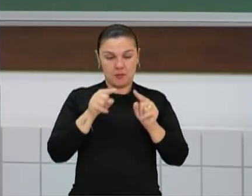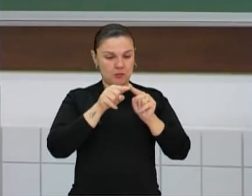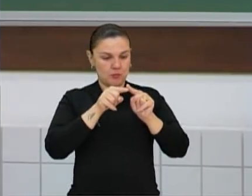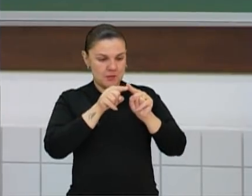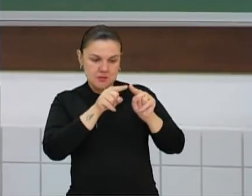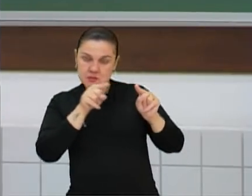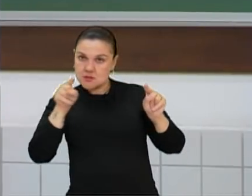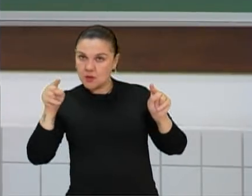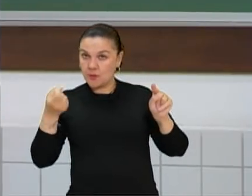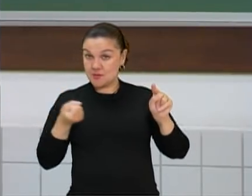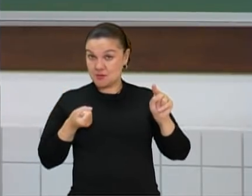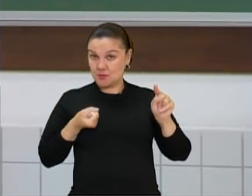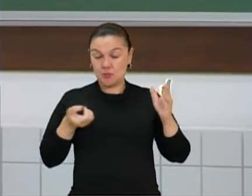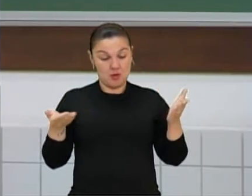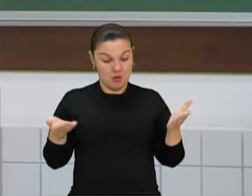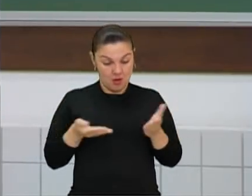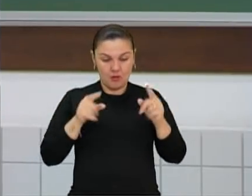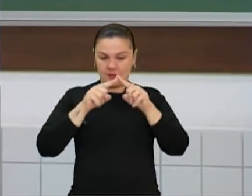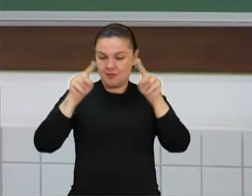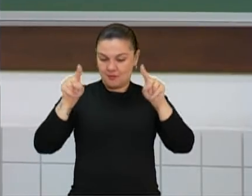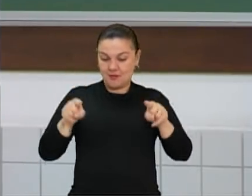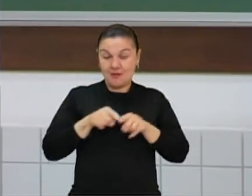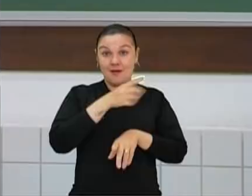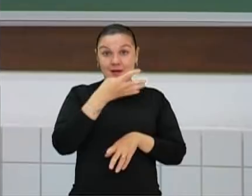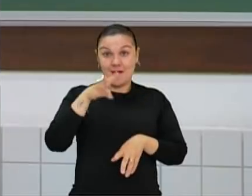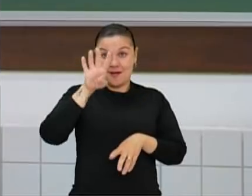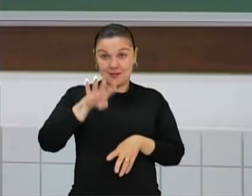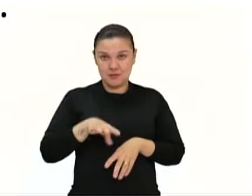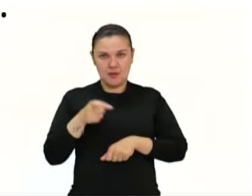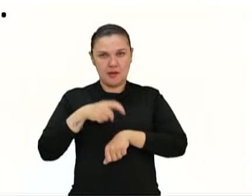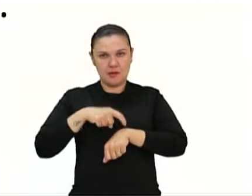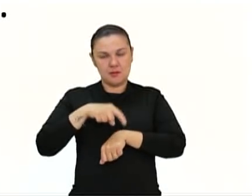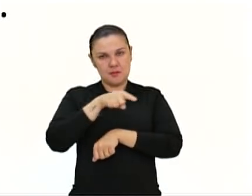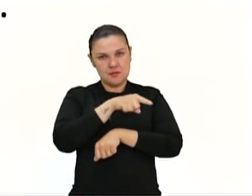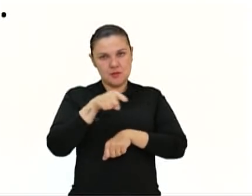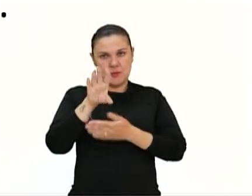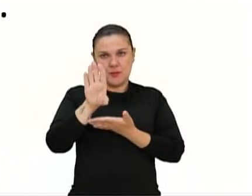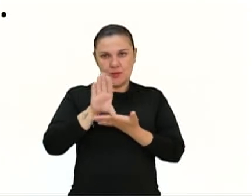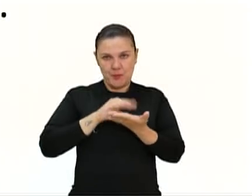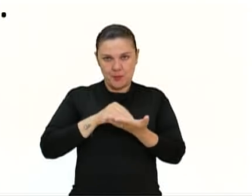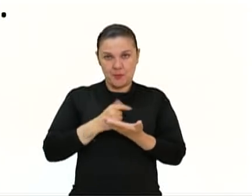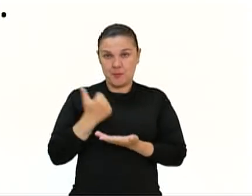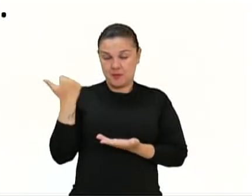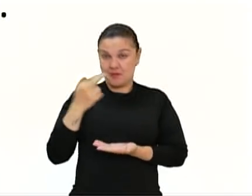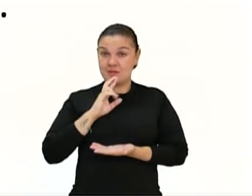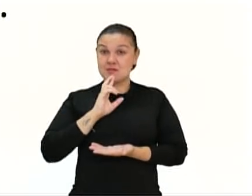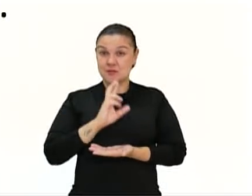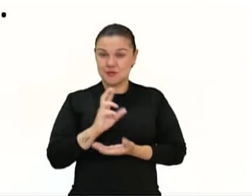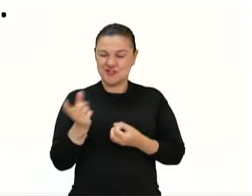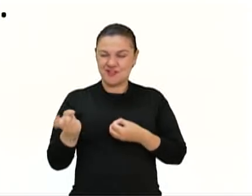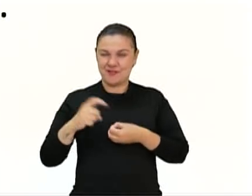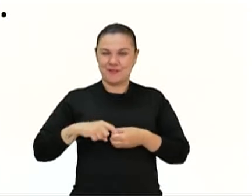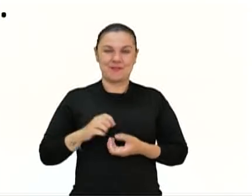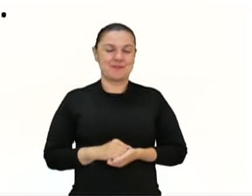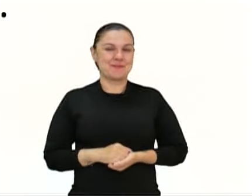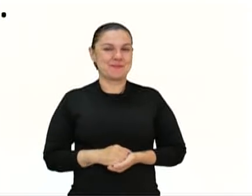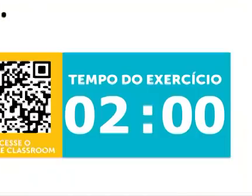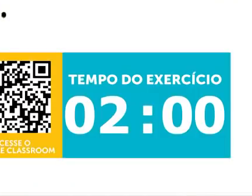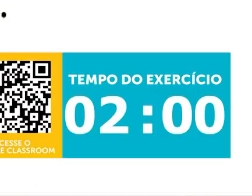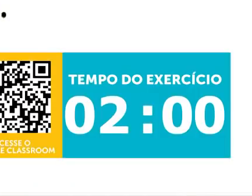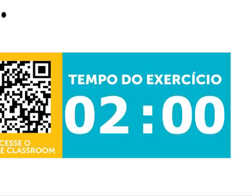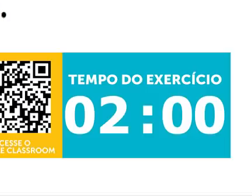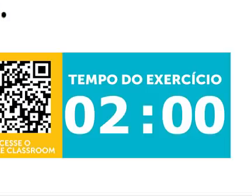uma sequência de valores, e agora a gente tem a tabela. Eu vou dar um tempo para vocês copiarem e resolver, e a gente já volta.